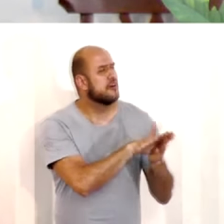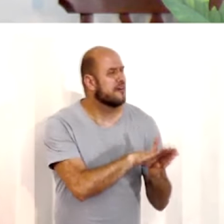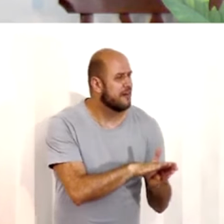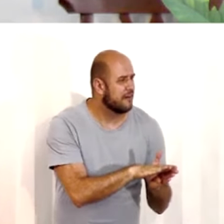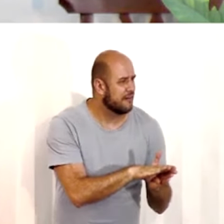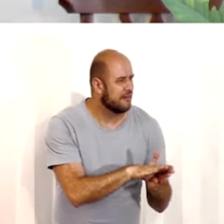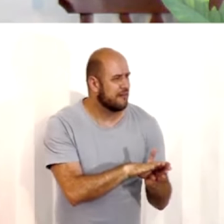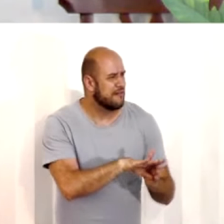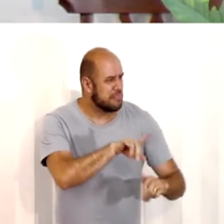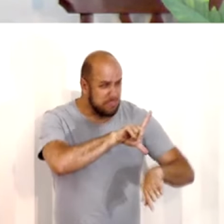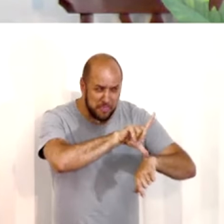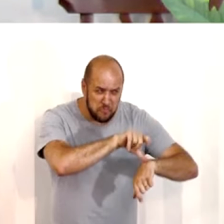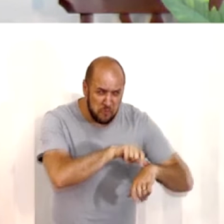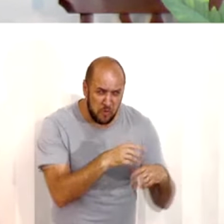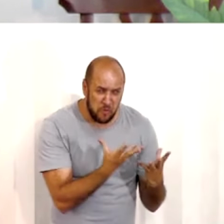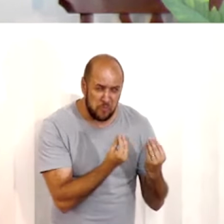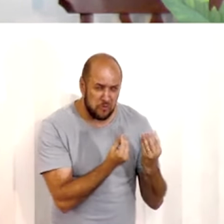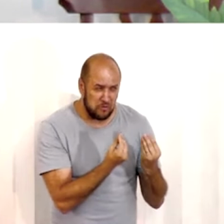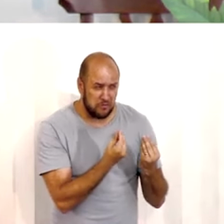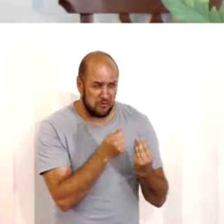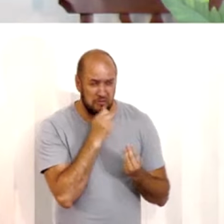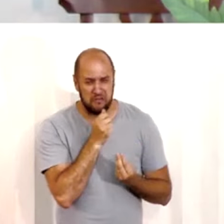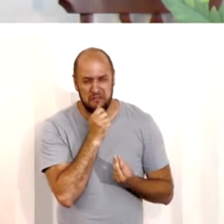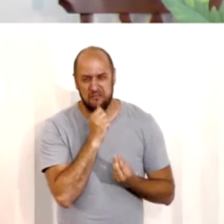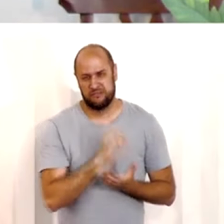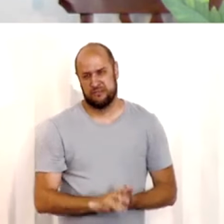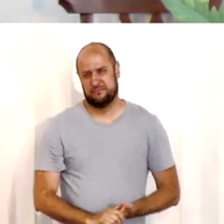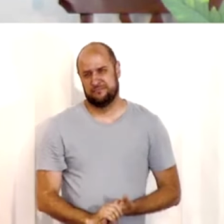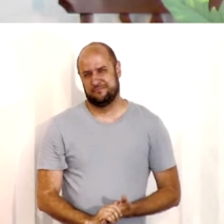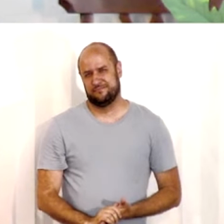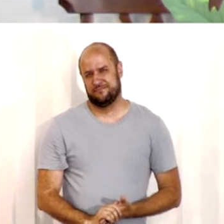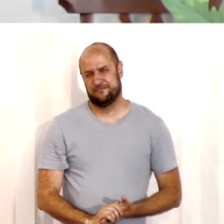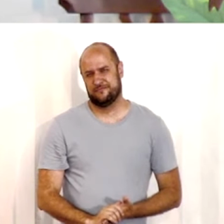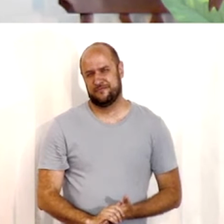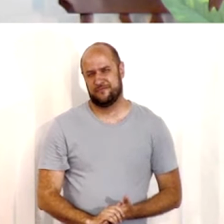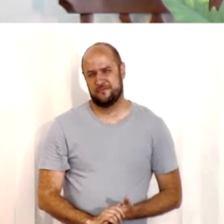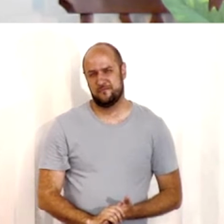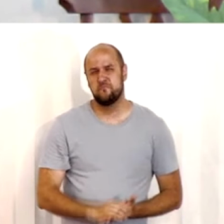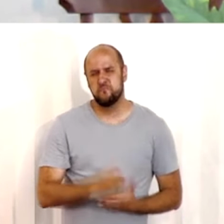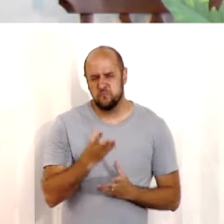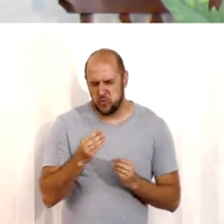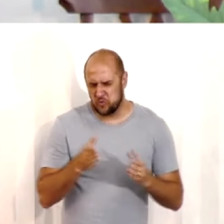muito, papai Smurf? Falta muito?